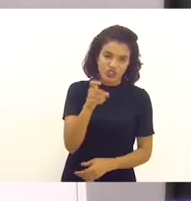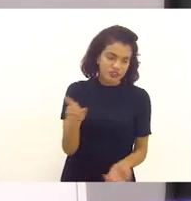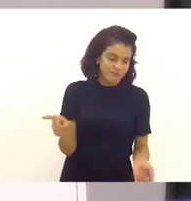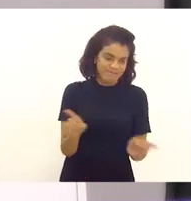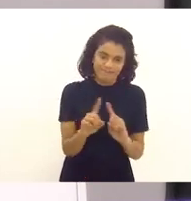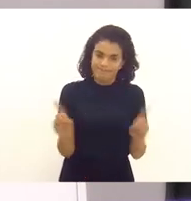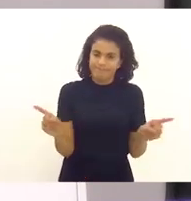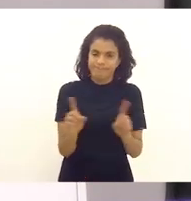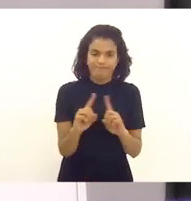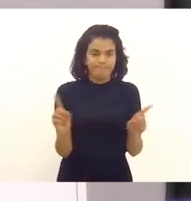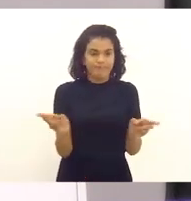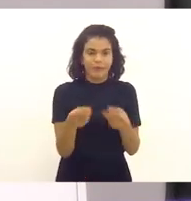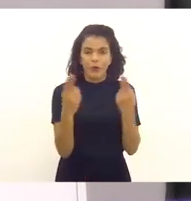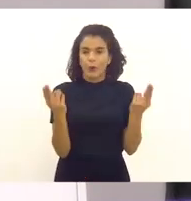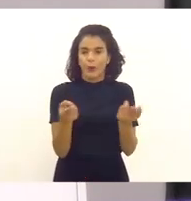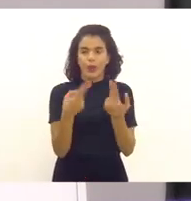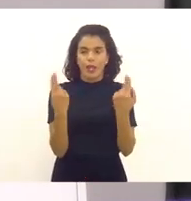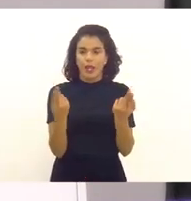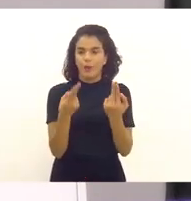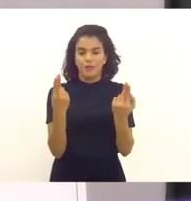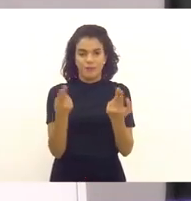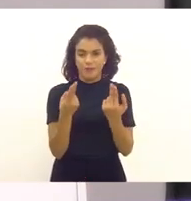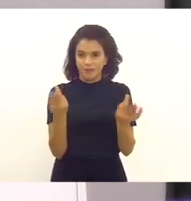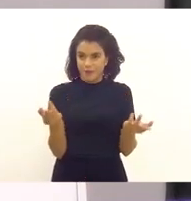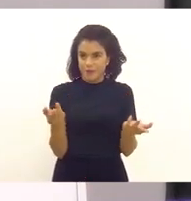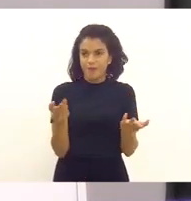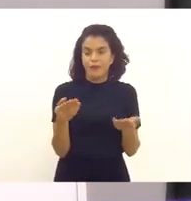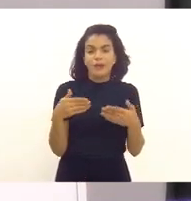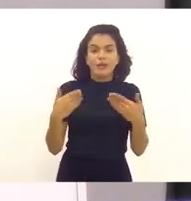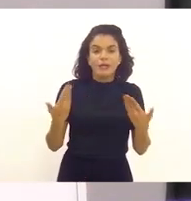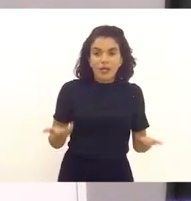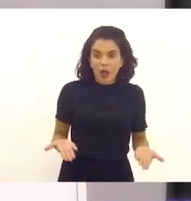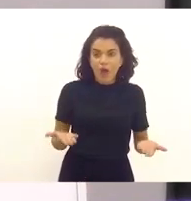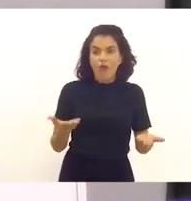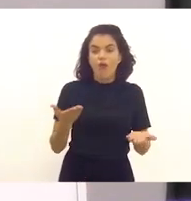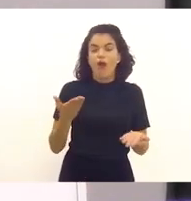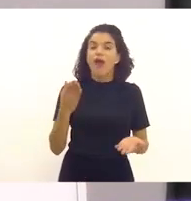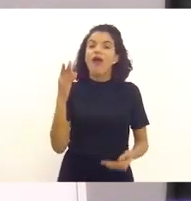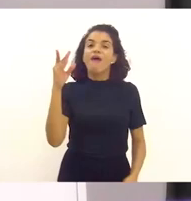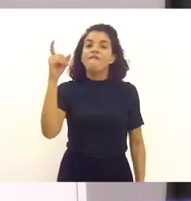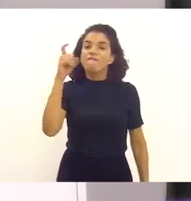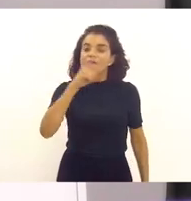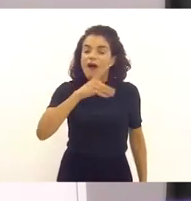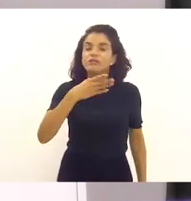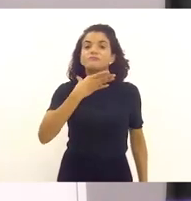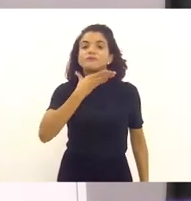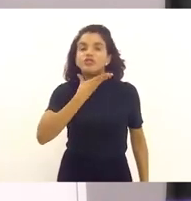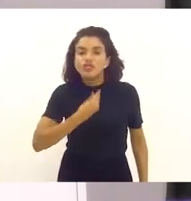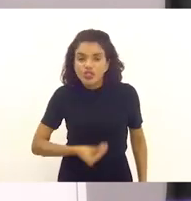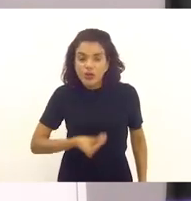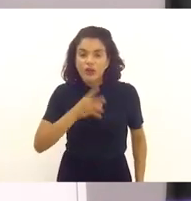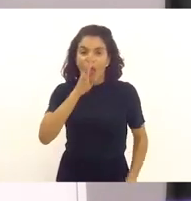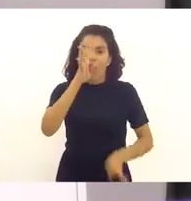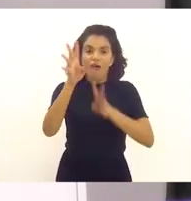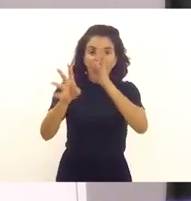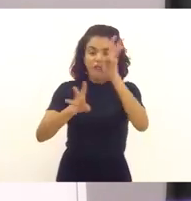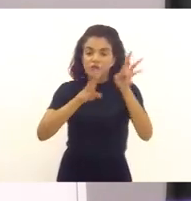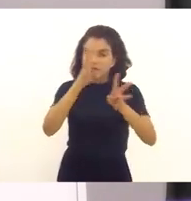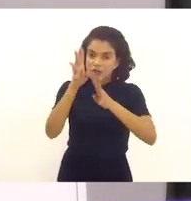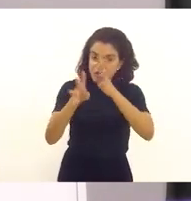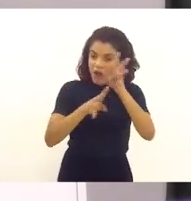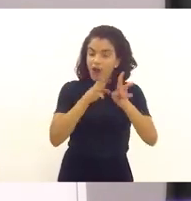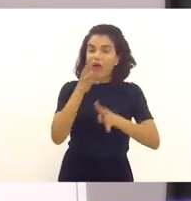que elas foram acometidas então é falsa é mentirosa é falaciosa